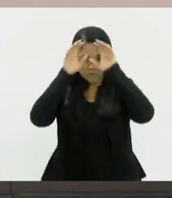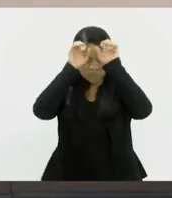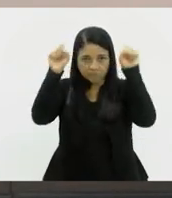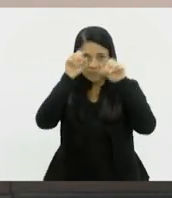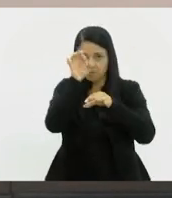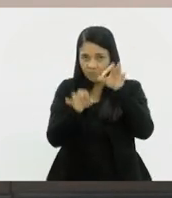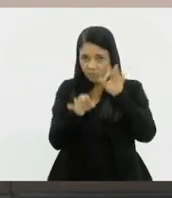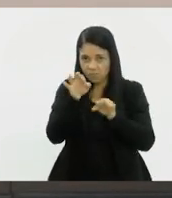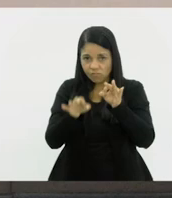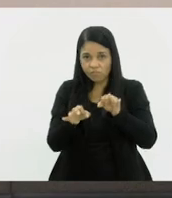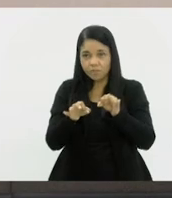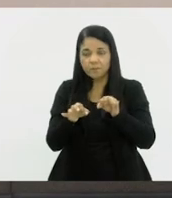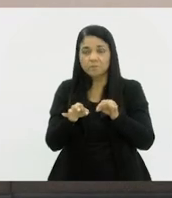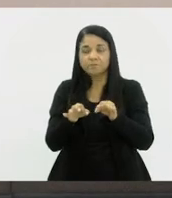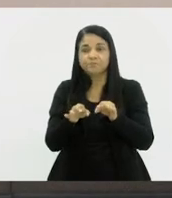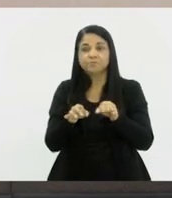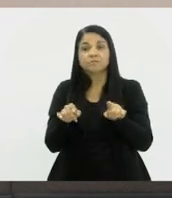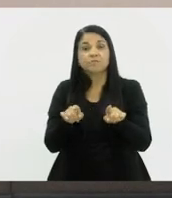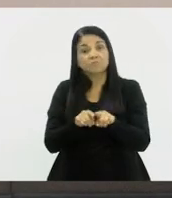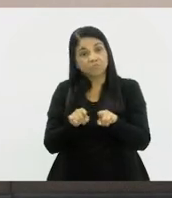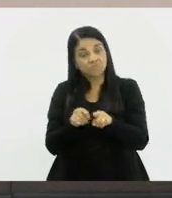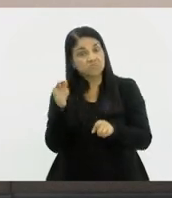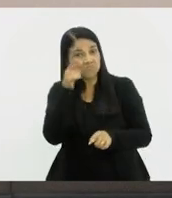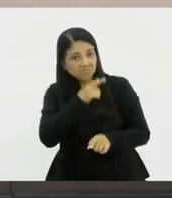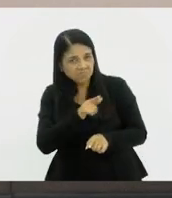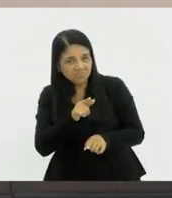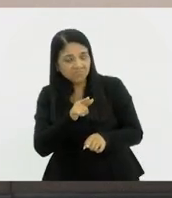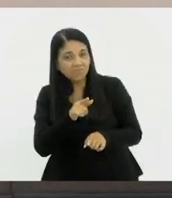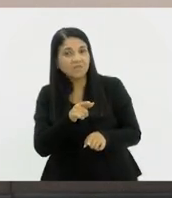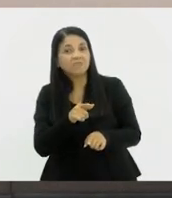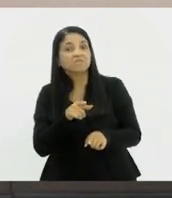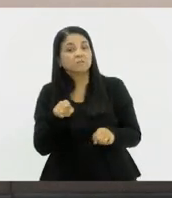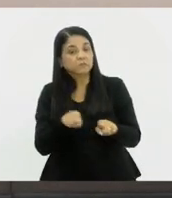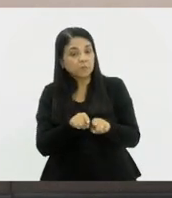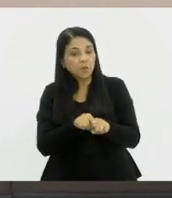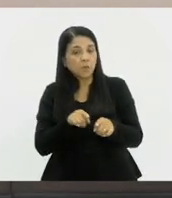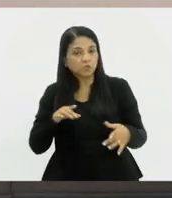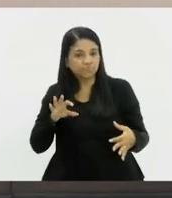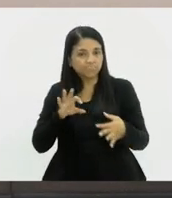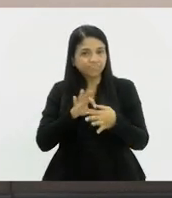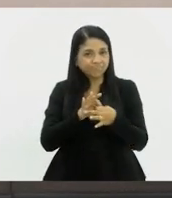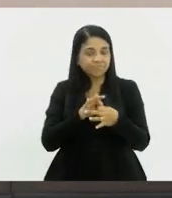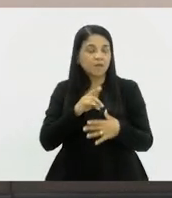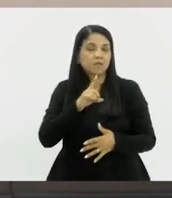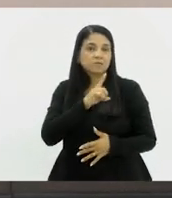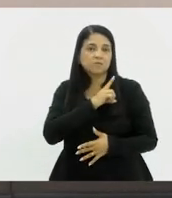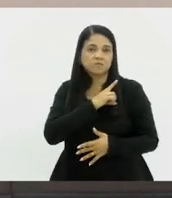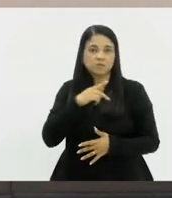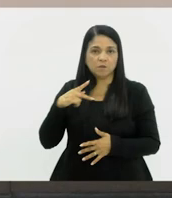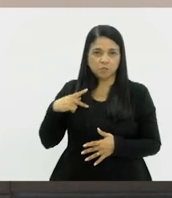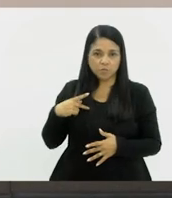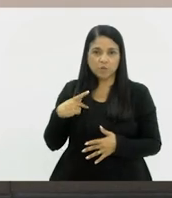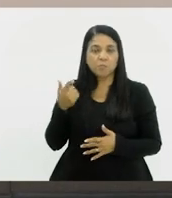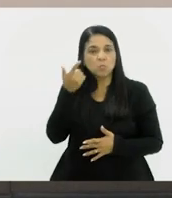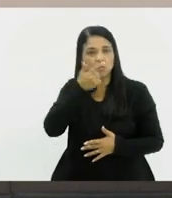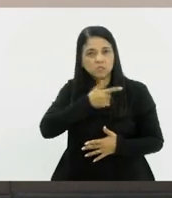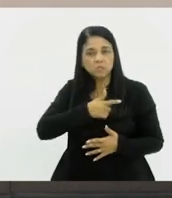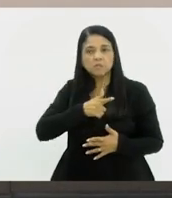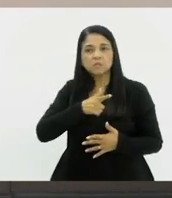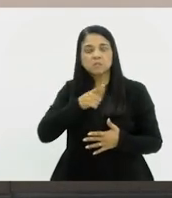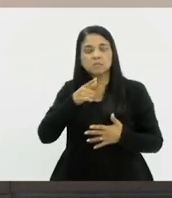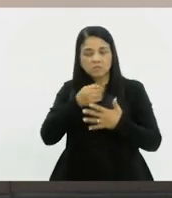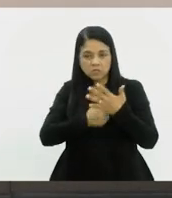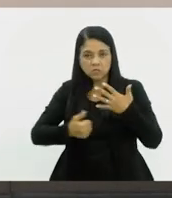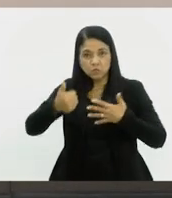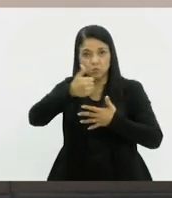de Justiça então assim como a gente derrubou aquela vamos fortalecer a defensoria para derrubar a